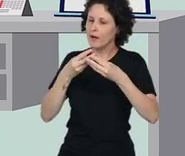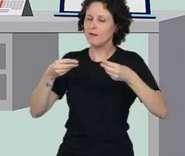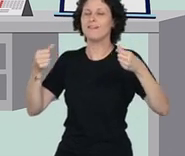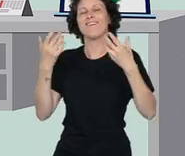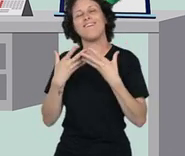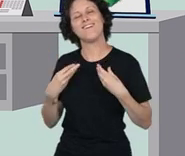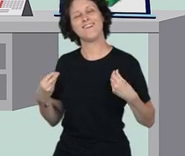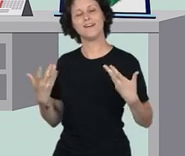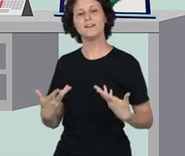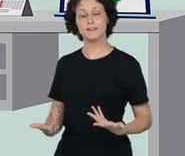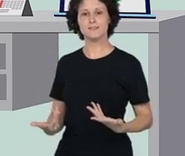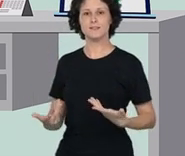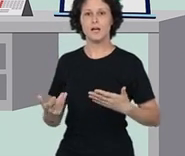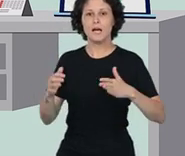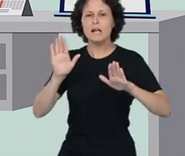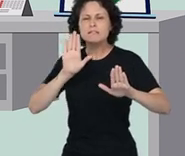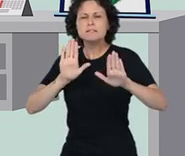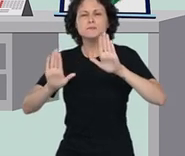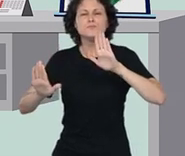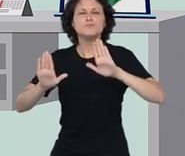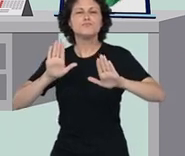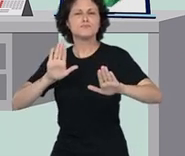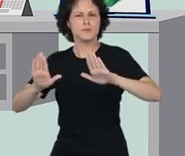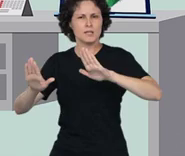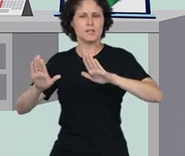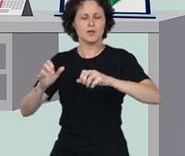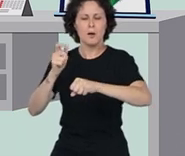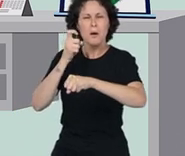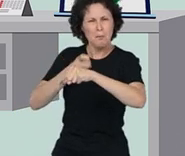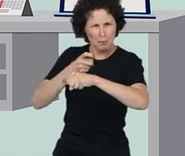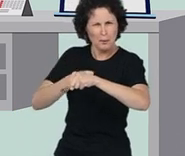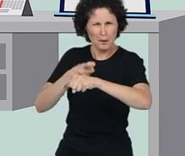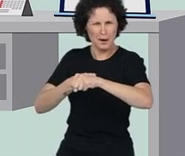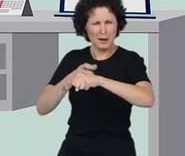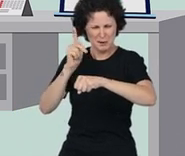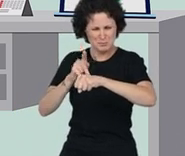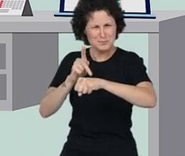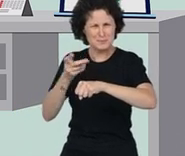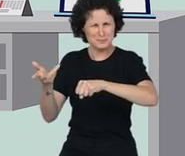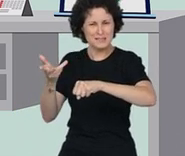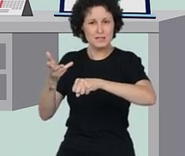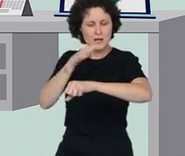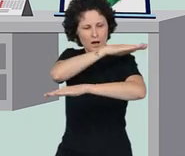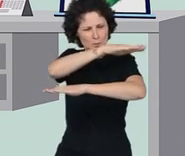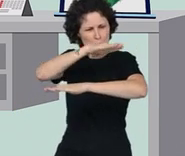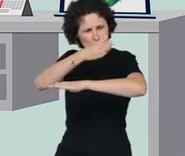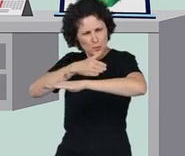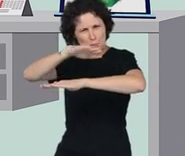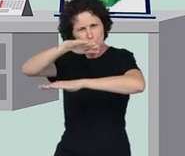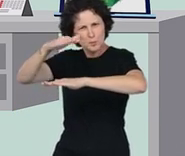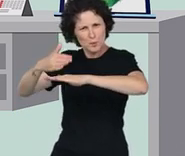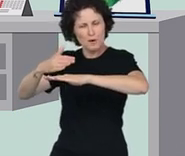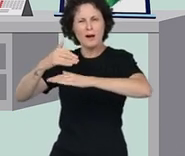corpo relaxado. As variações de temperatura nas rochas fazem com que elas se dilatem e se contraiam. Como elas são